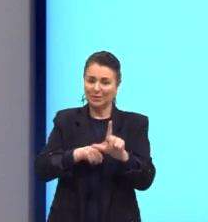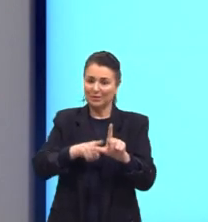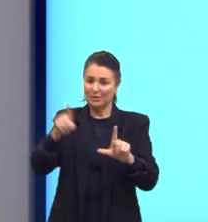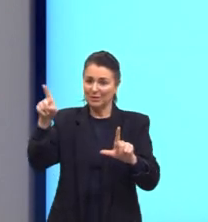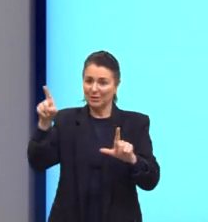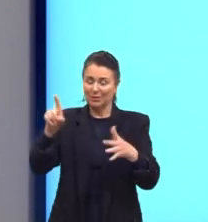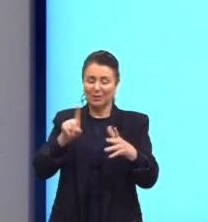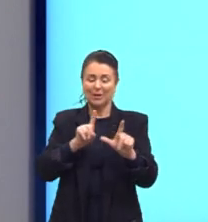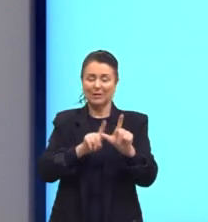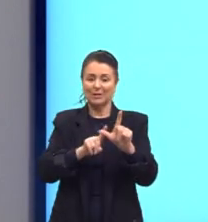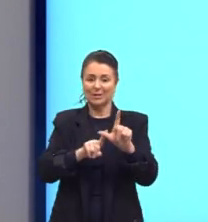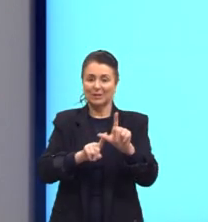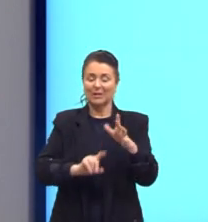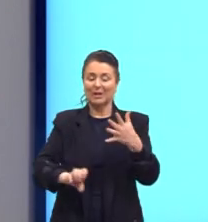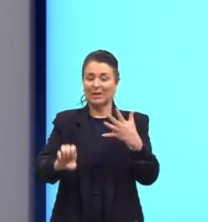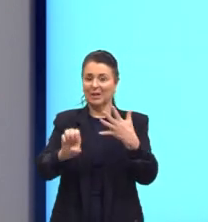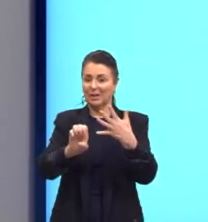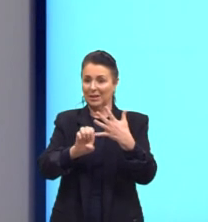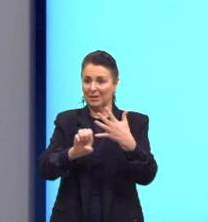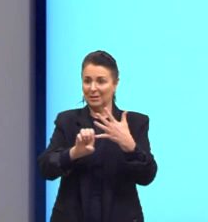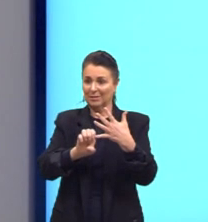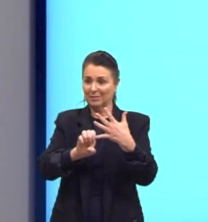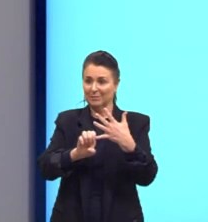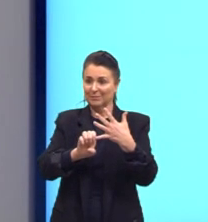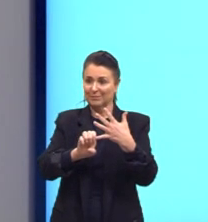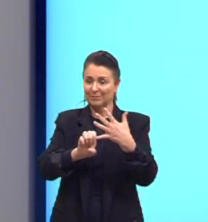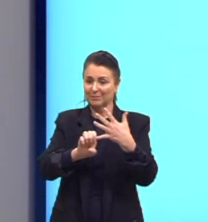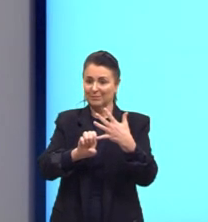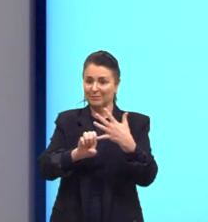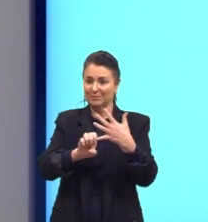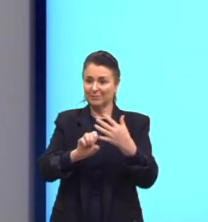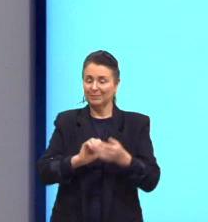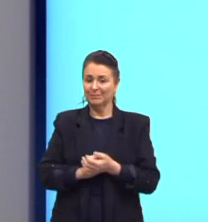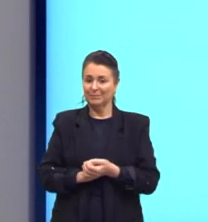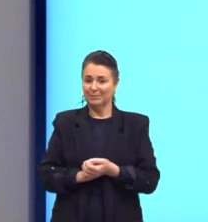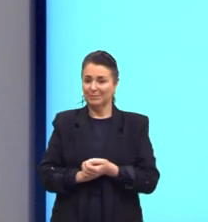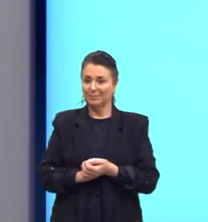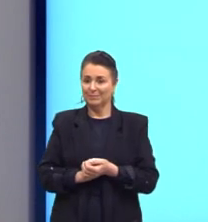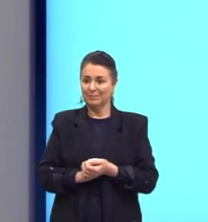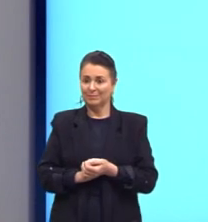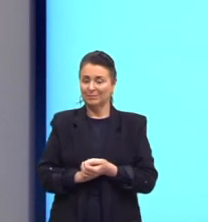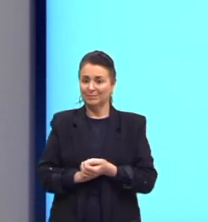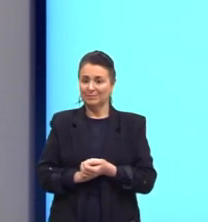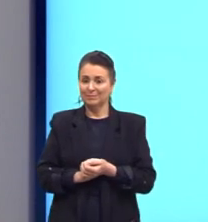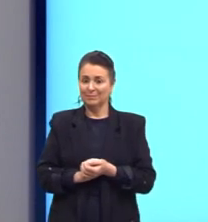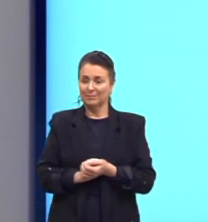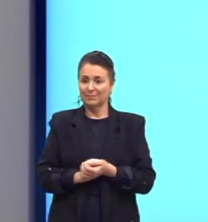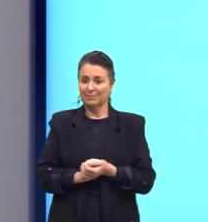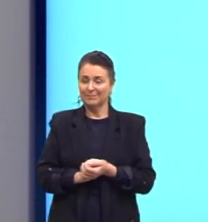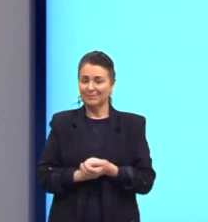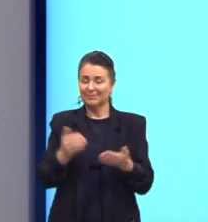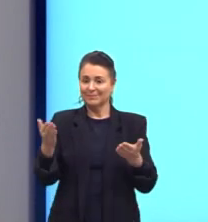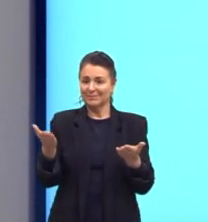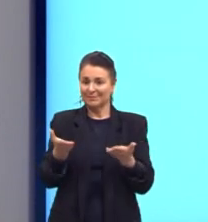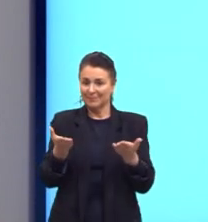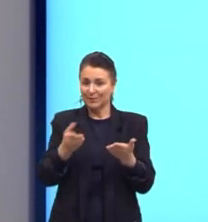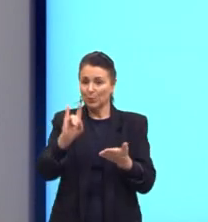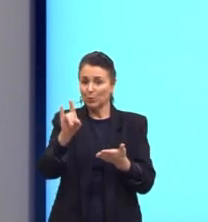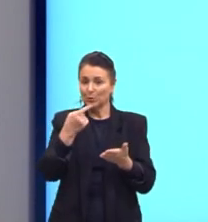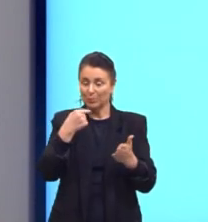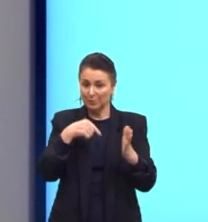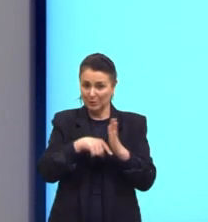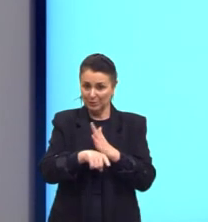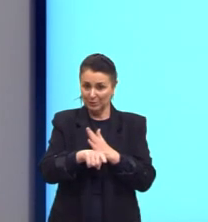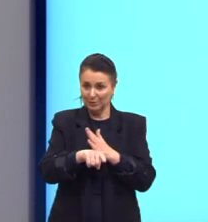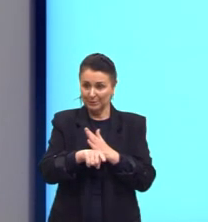convergente voltando voltando voltando e acertou Parabéns rapidinho então a última